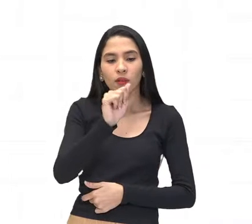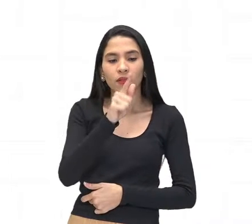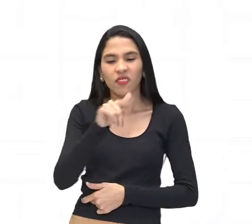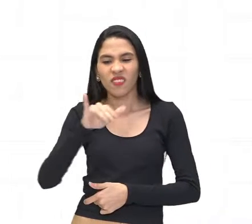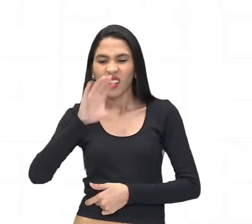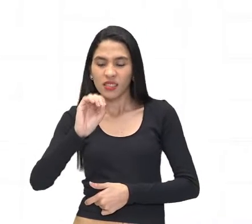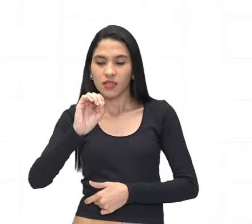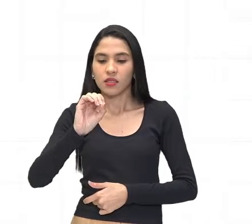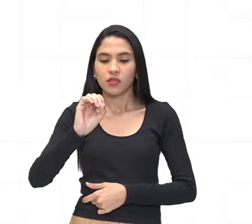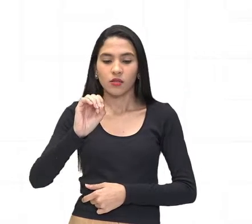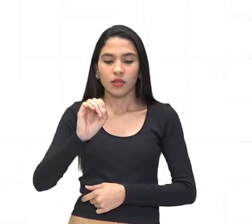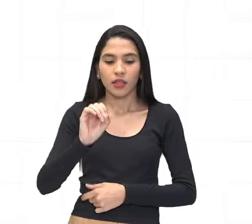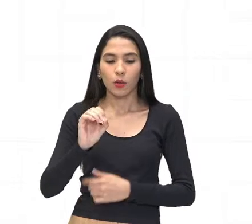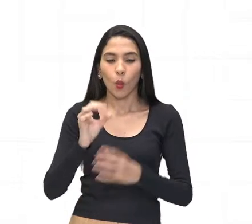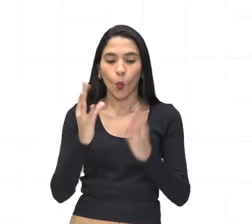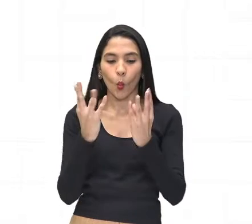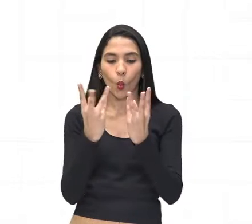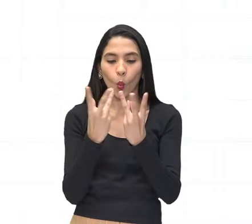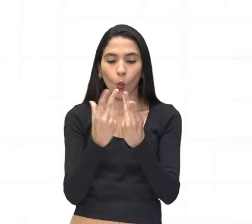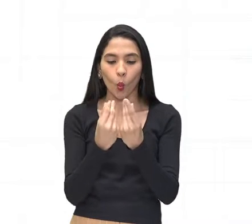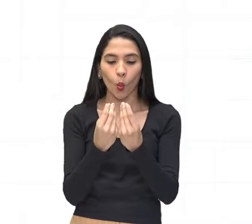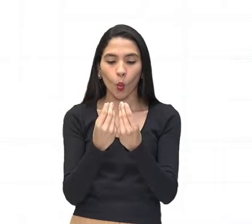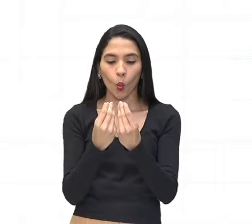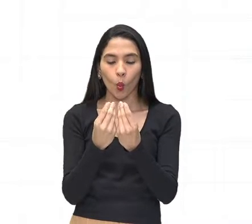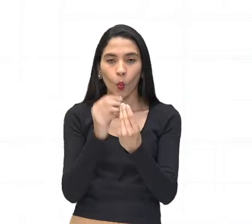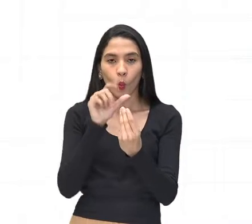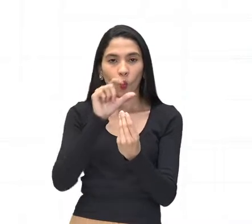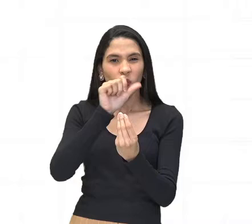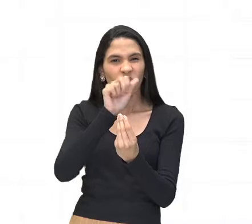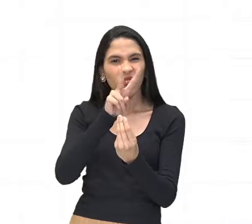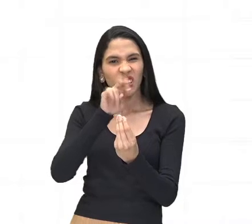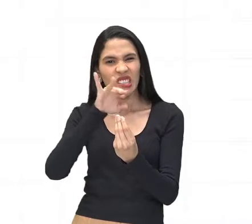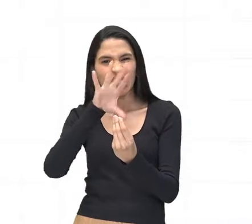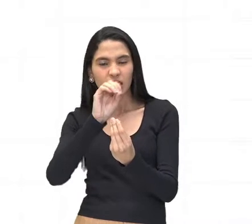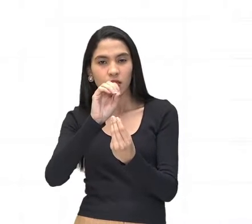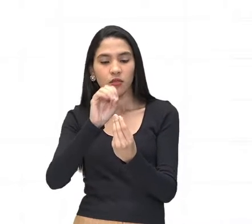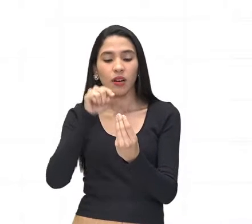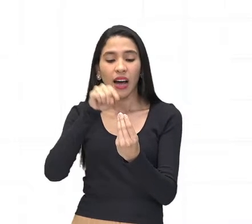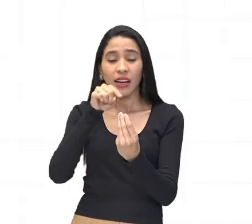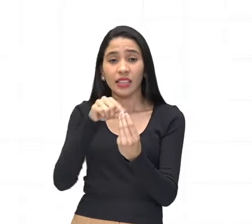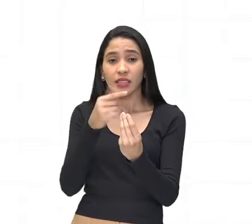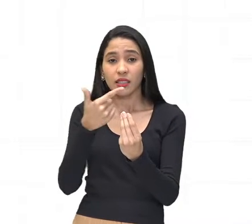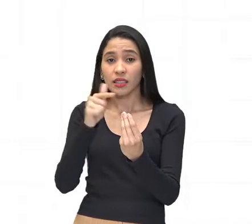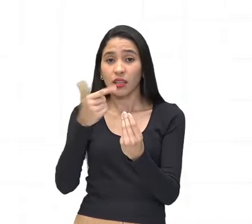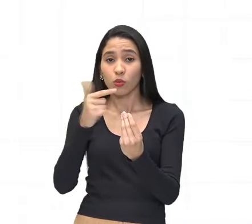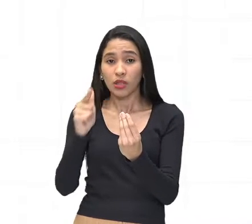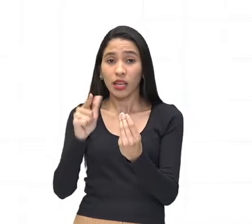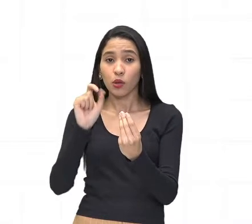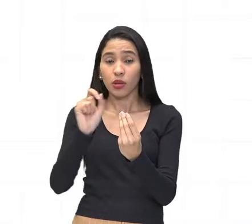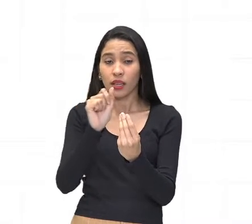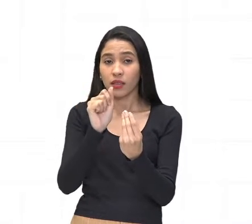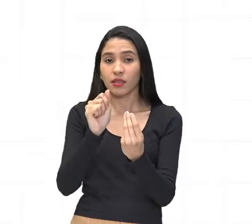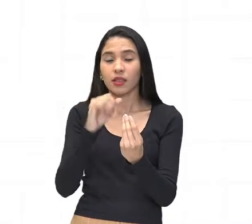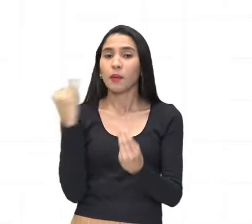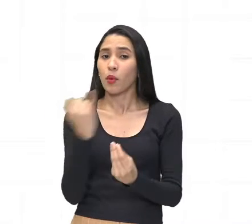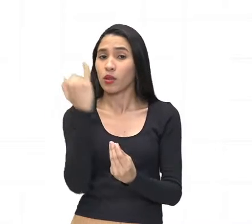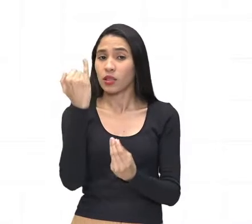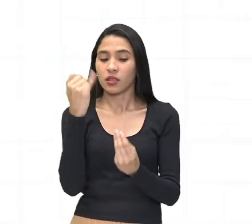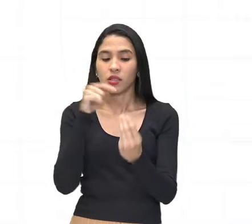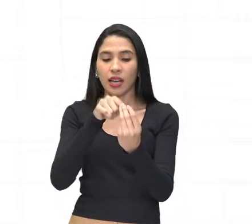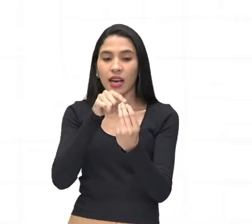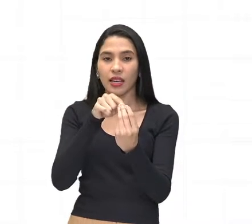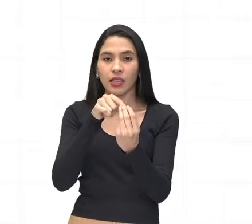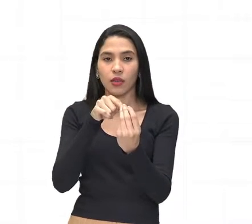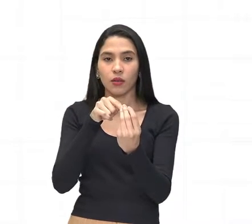balão que está vazio, é uma maneira de dizer que o balão não está... É importante a gente falar que ele não